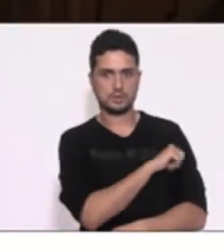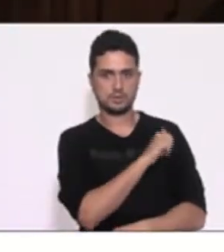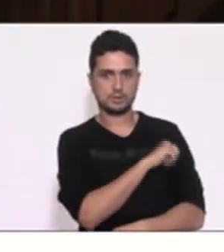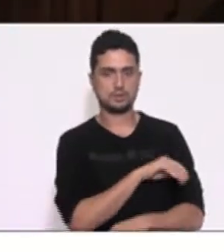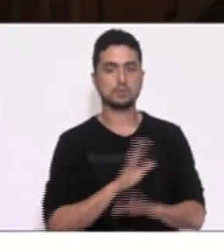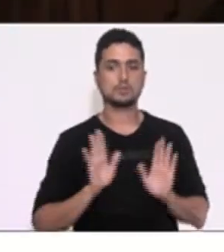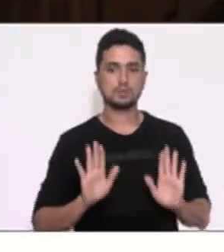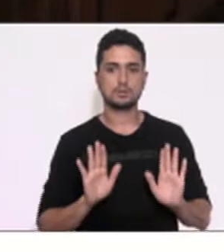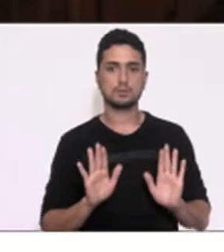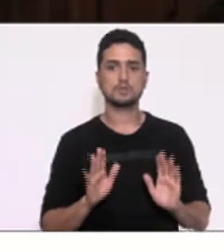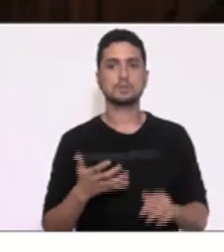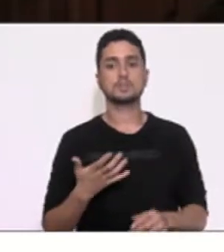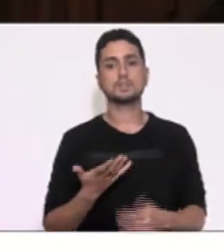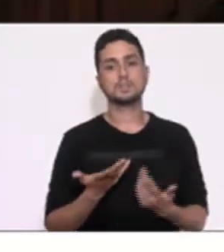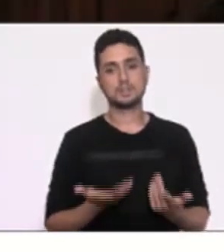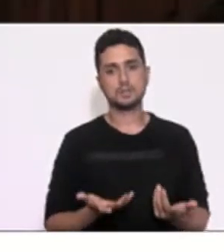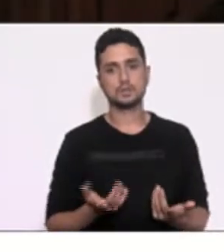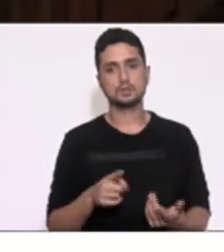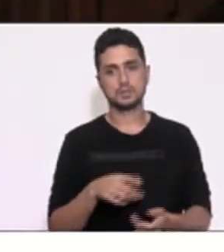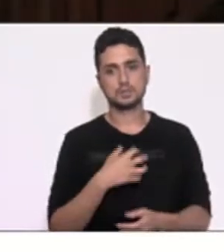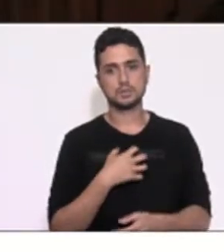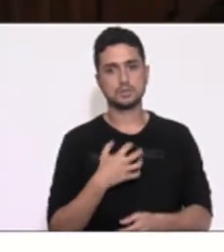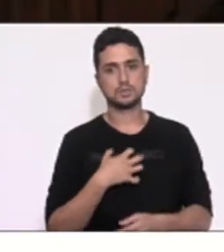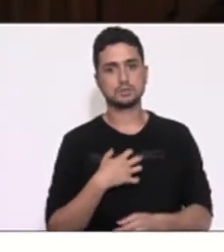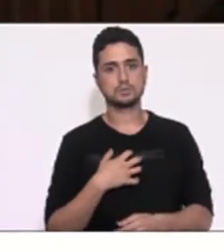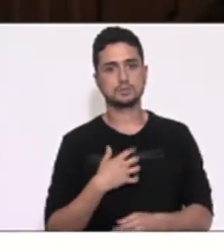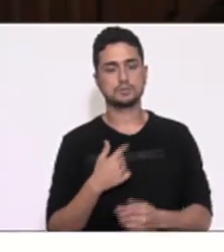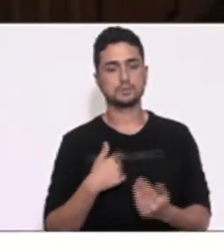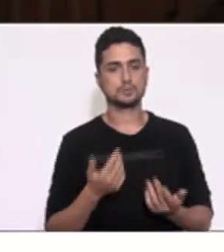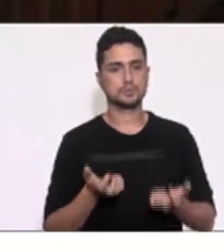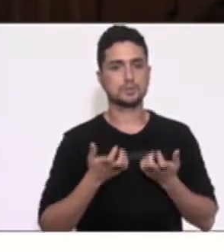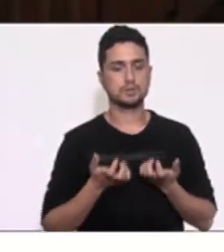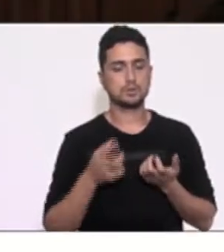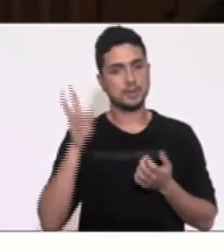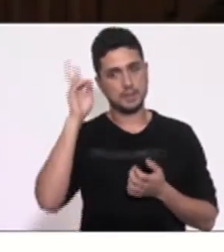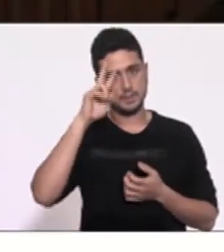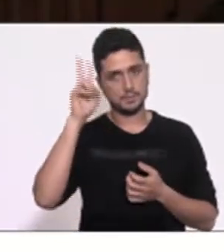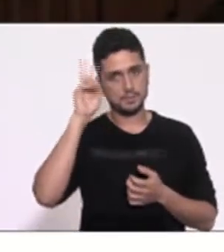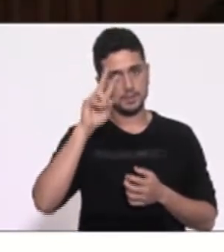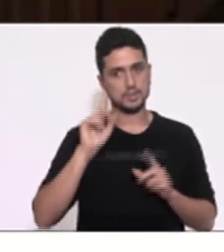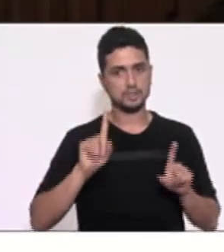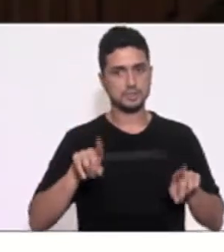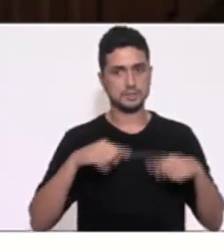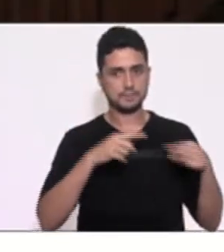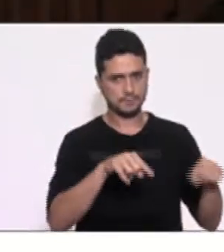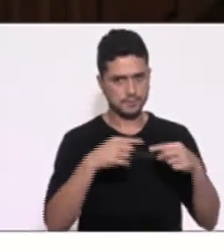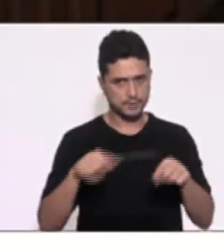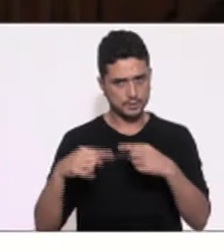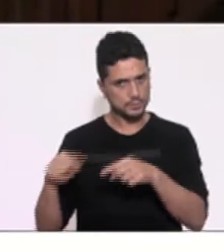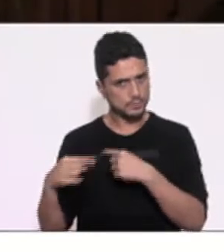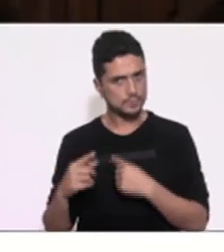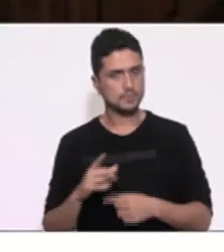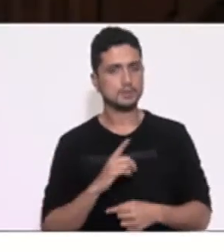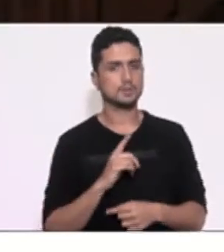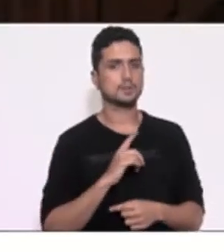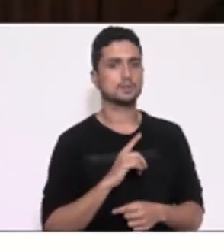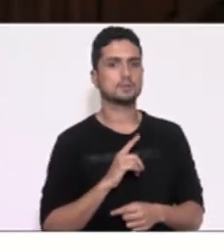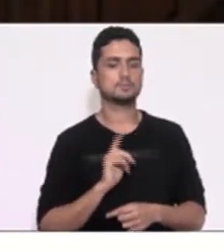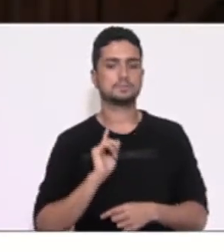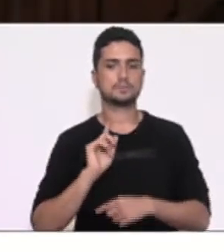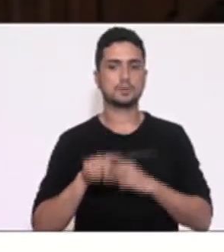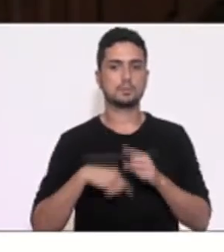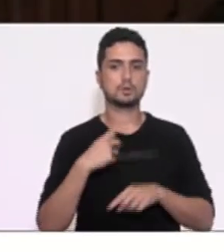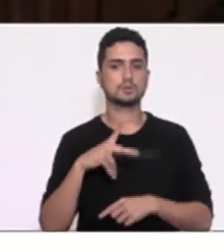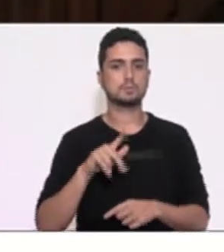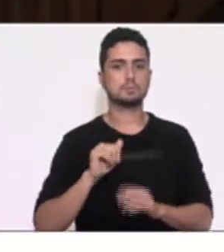E, nesse sentido, eu quero lembrar de alguns desafios que estão postos para o próximo